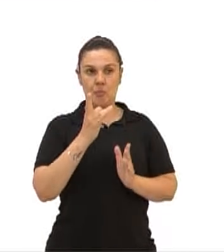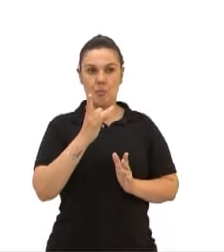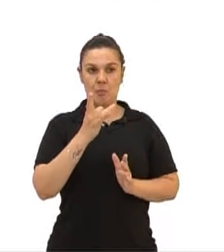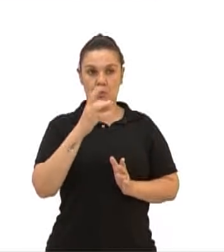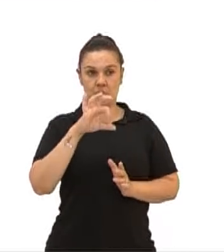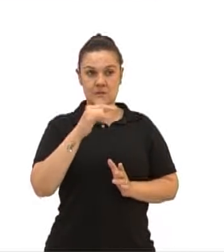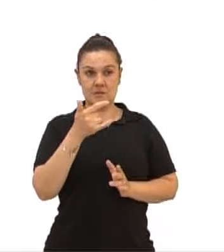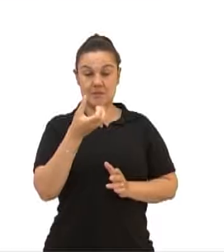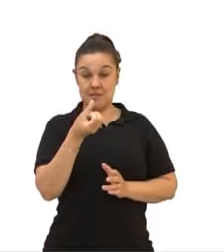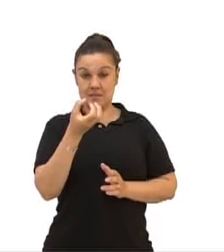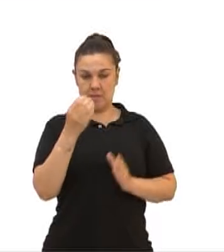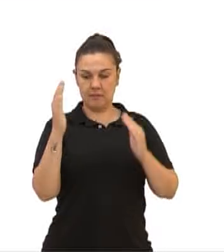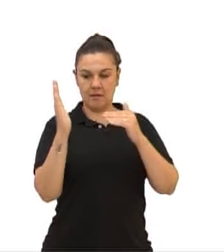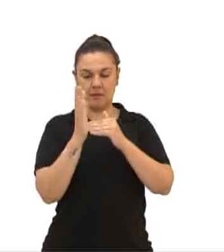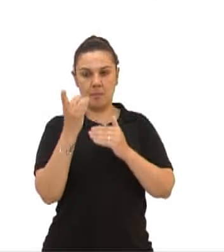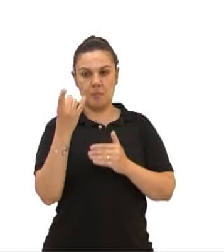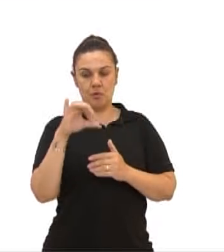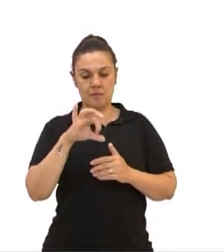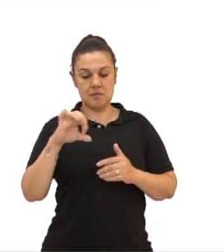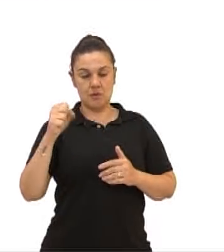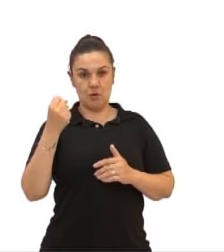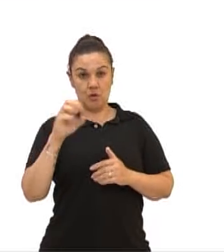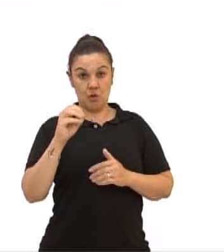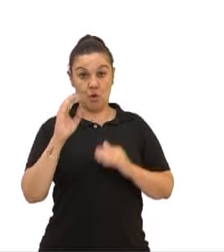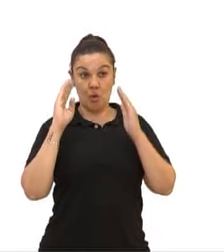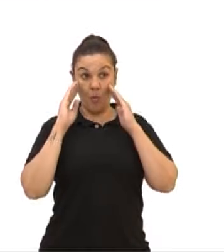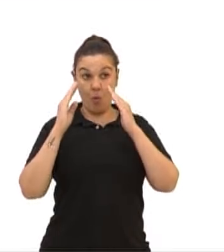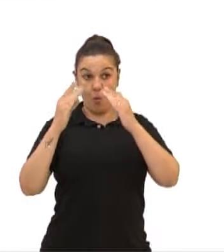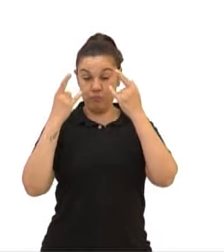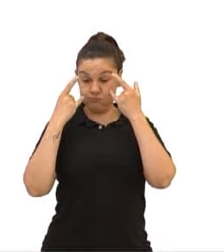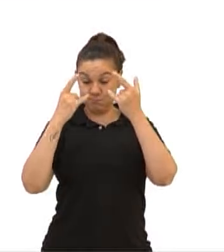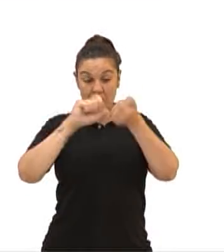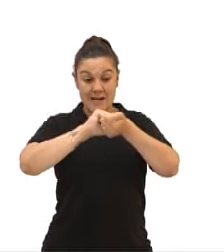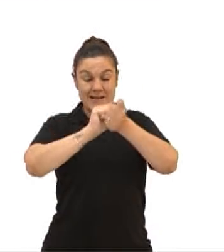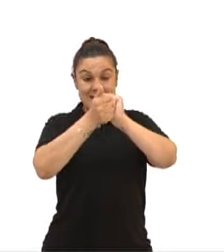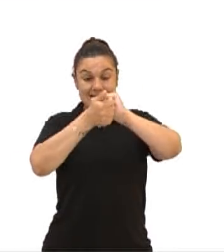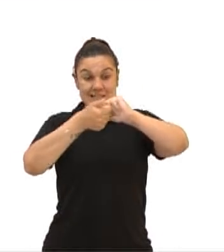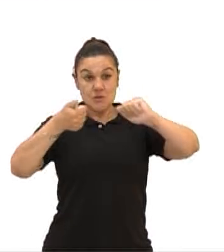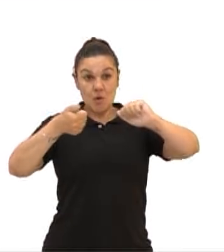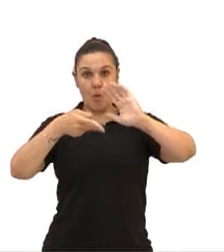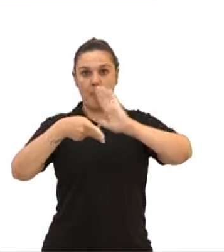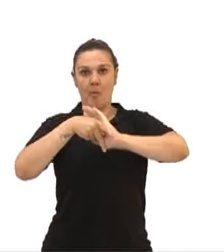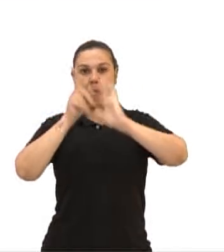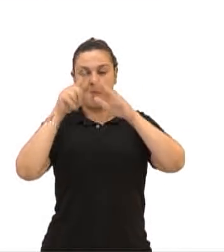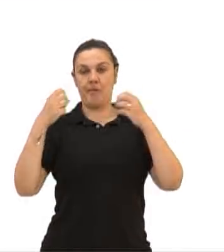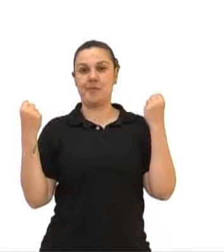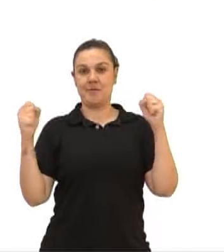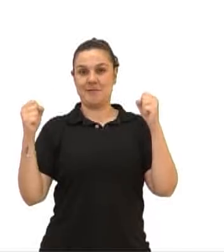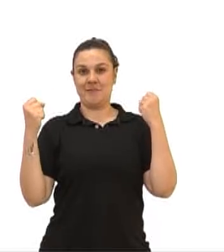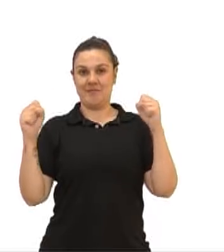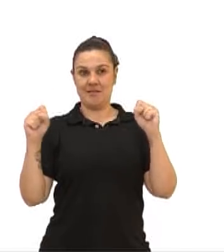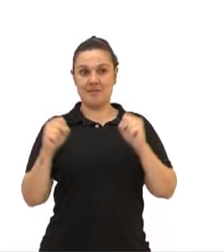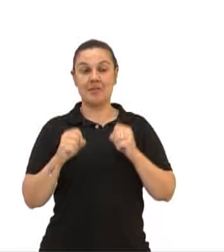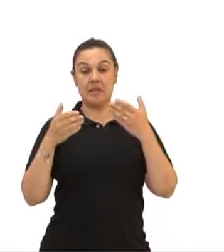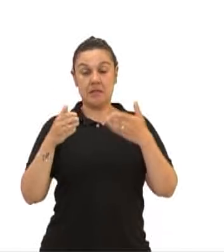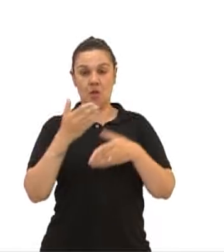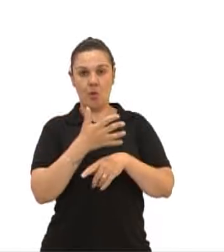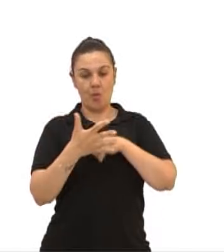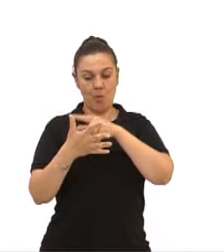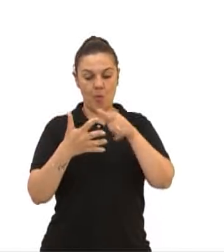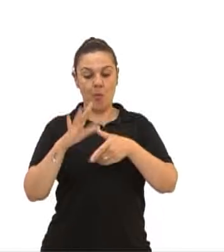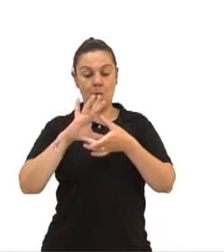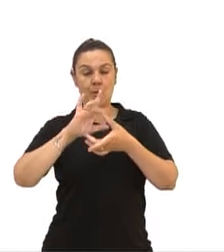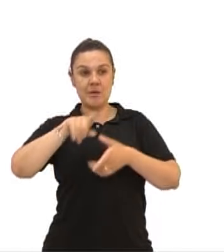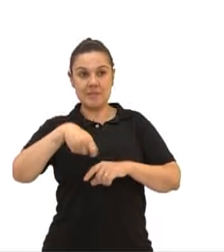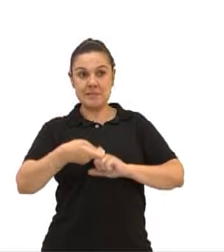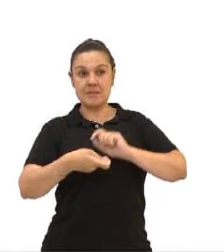de 1980, o fenômeno esporte transforma-se em sinônimo de educação física, onde os símbolos do